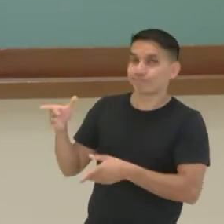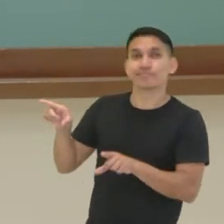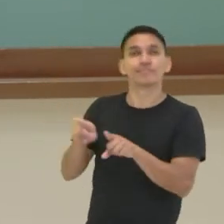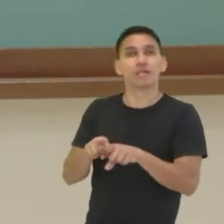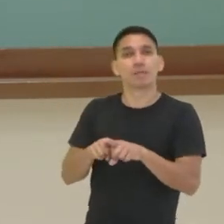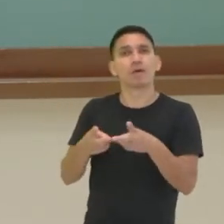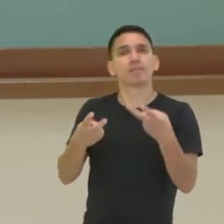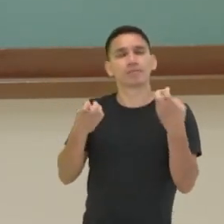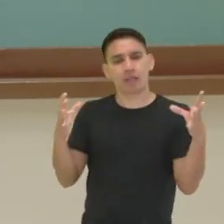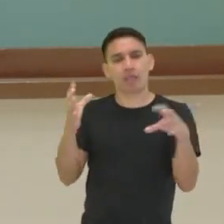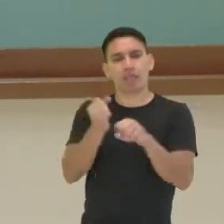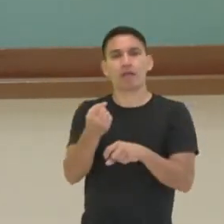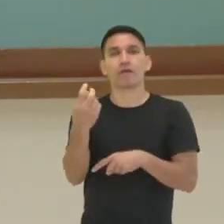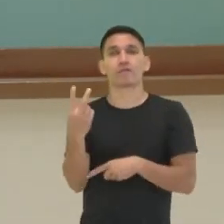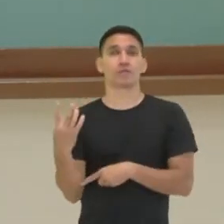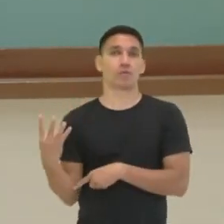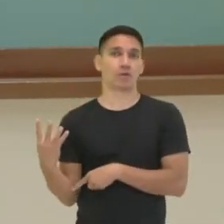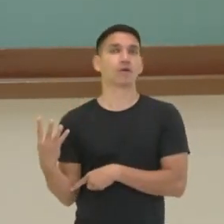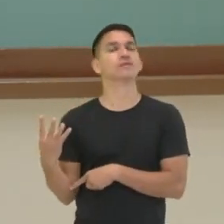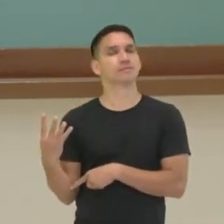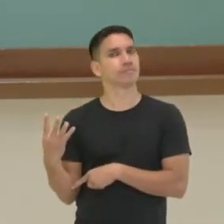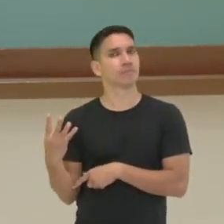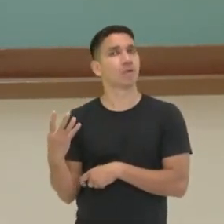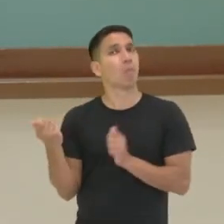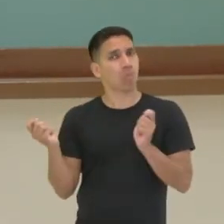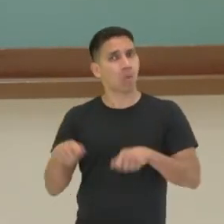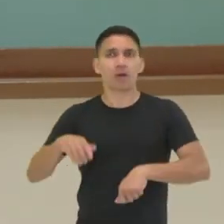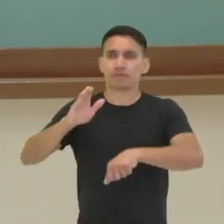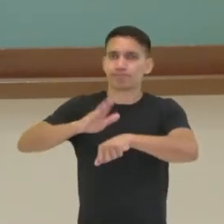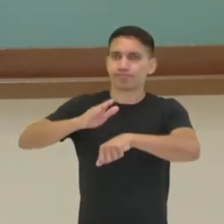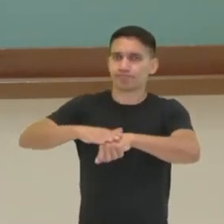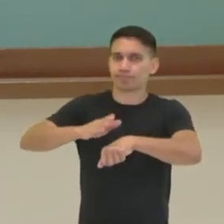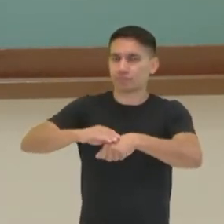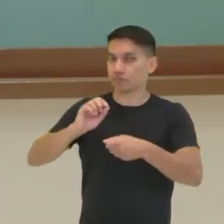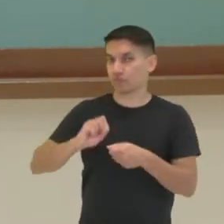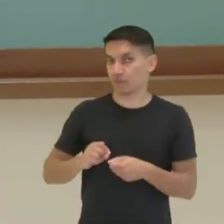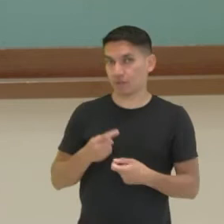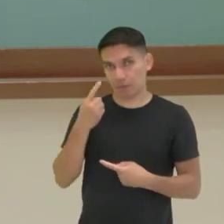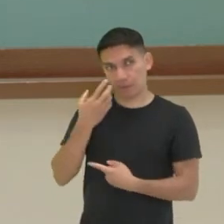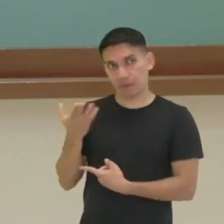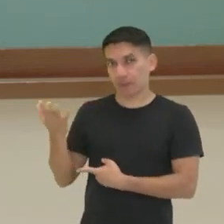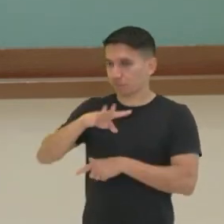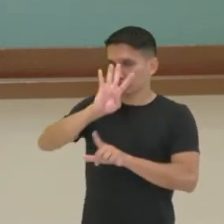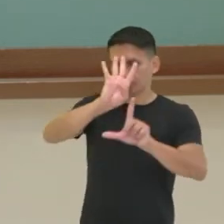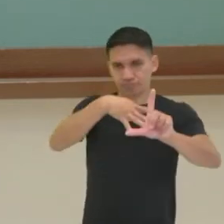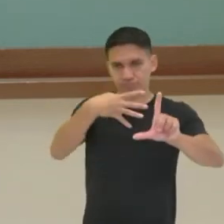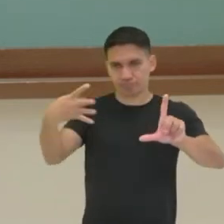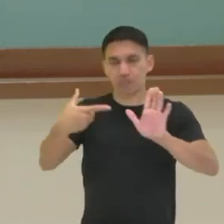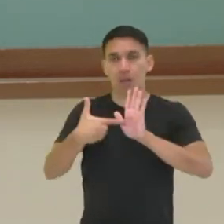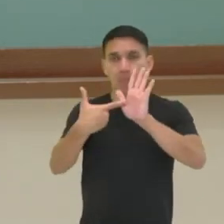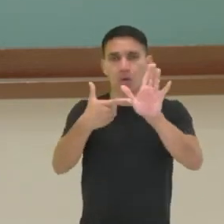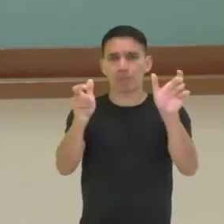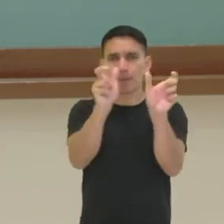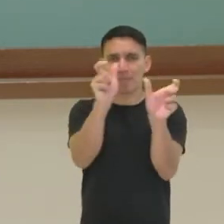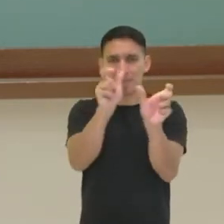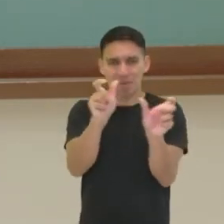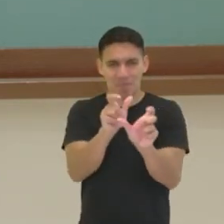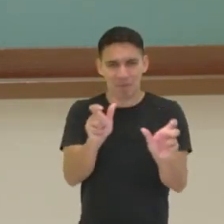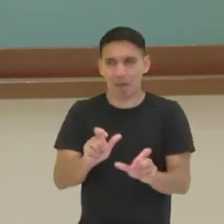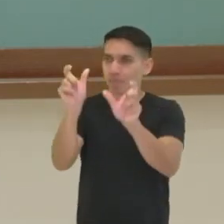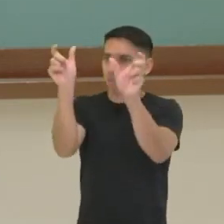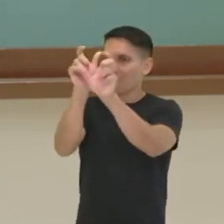em 24. Posso fazer manual. Então, aqui nessa tabela, eu tenho essas trocas das